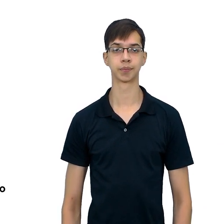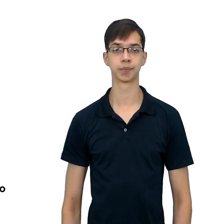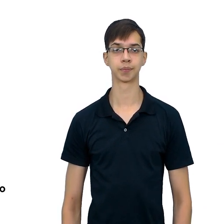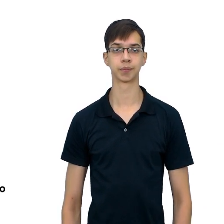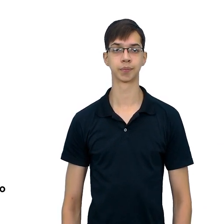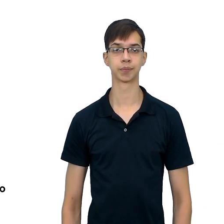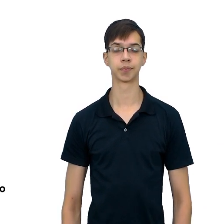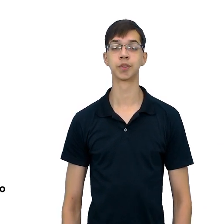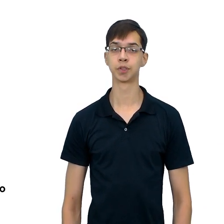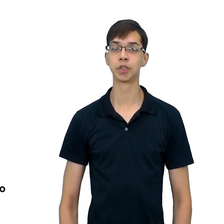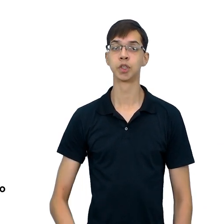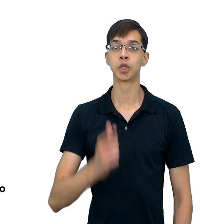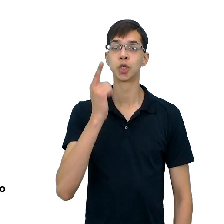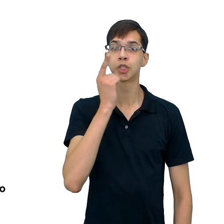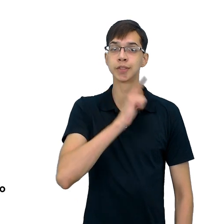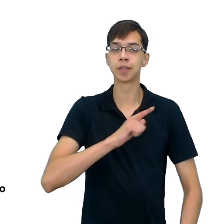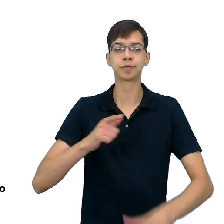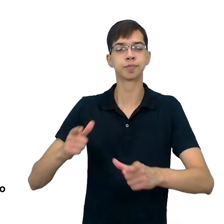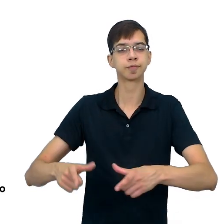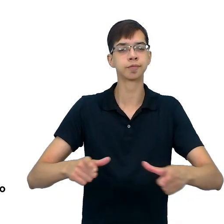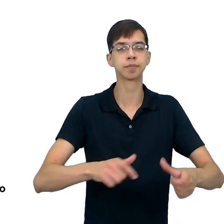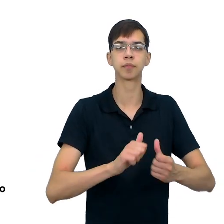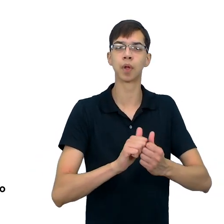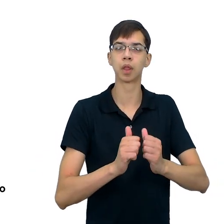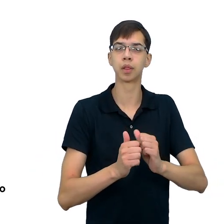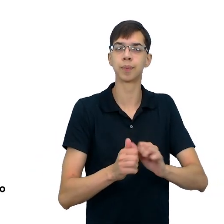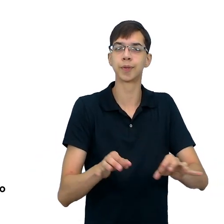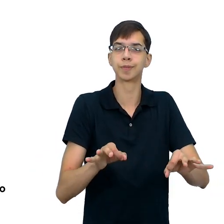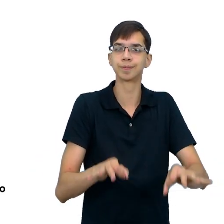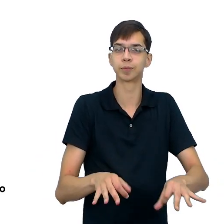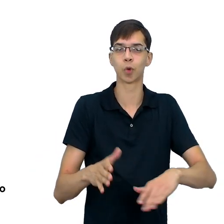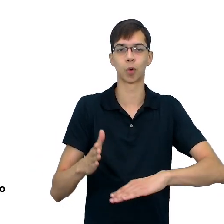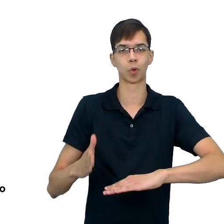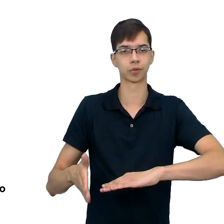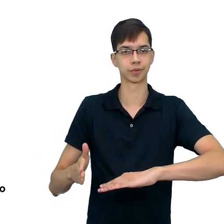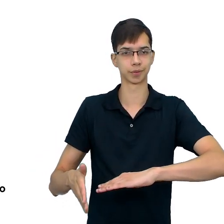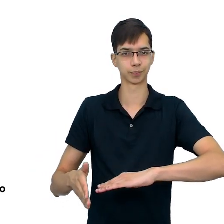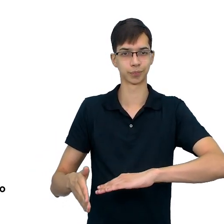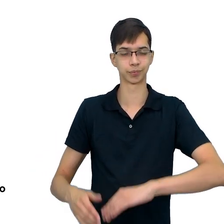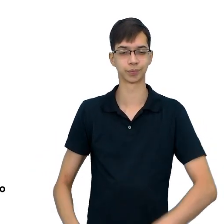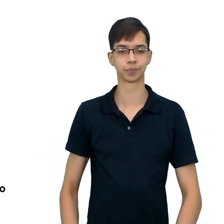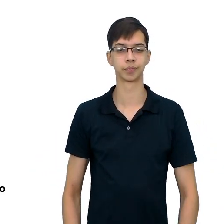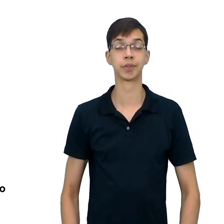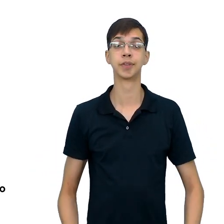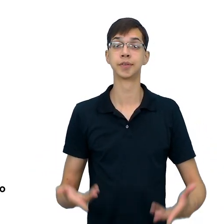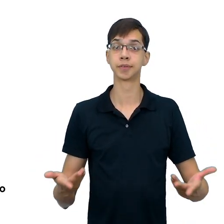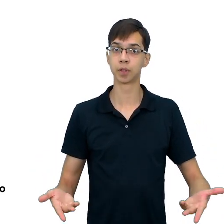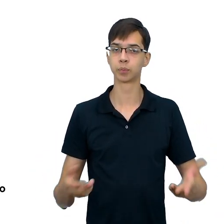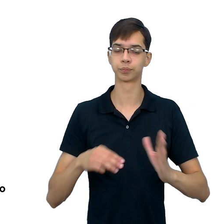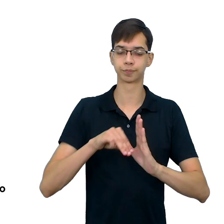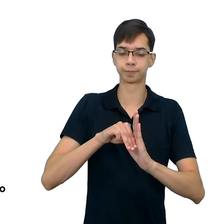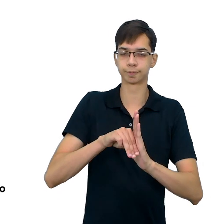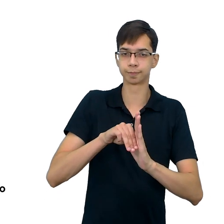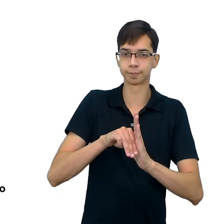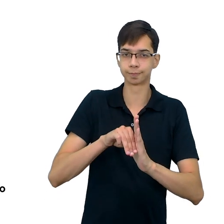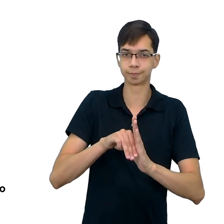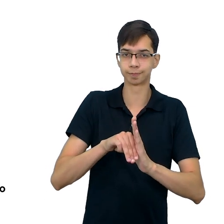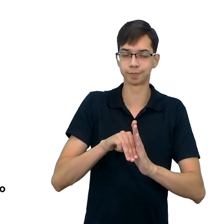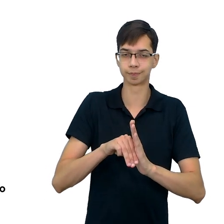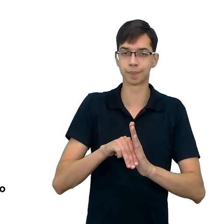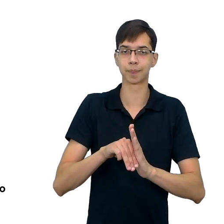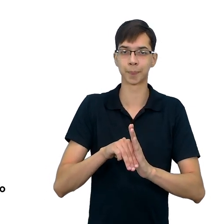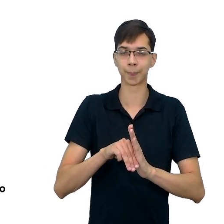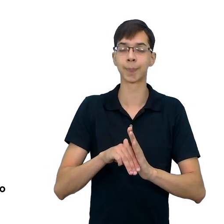de outros mais adaptáveis, né, ao mundo contemporâneo. Então, essa metodologia, ela pode imprimir um processo